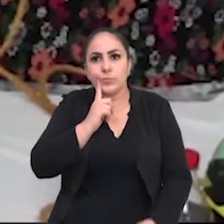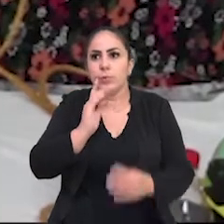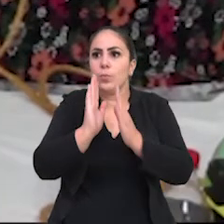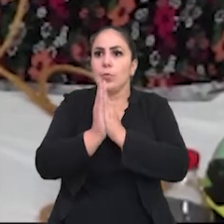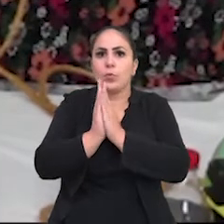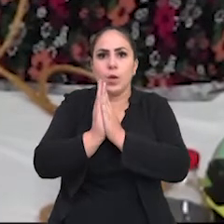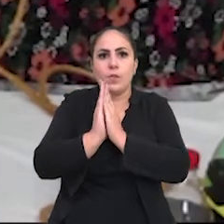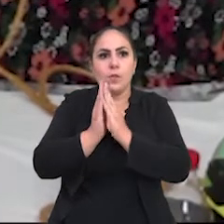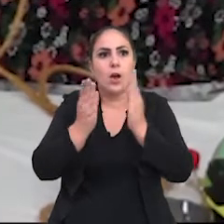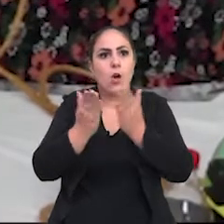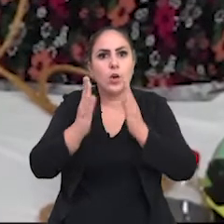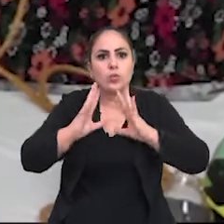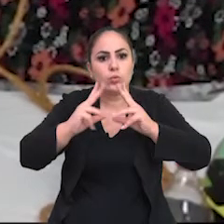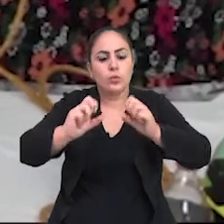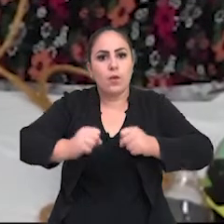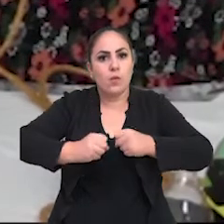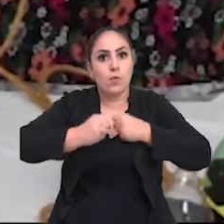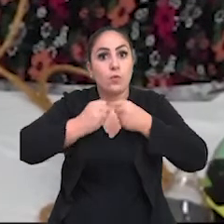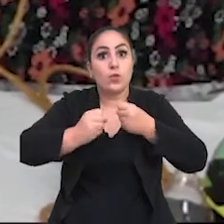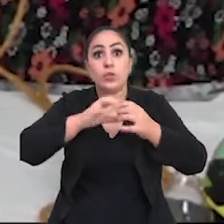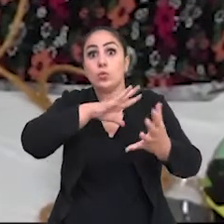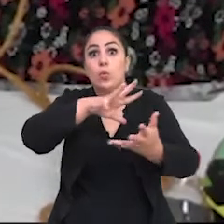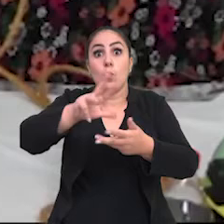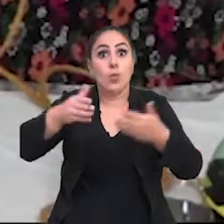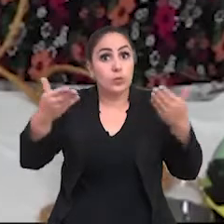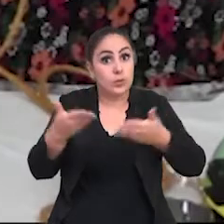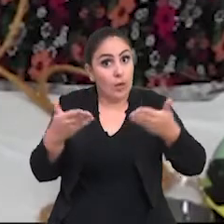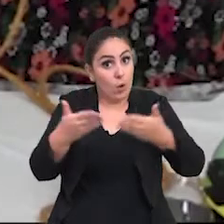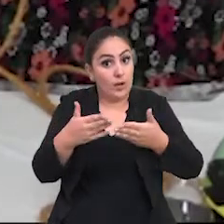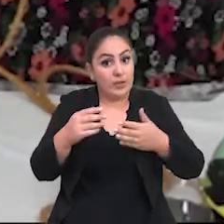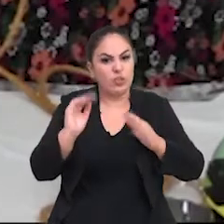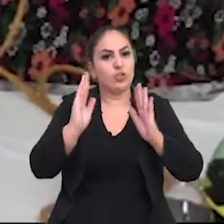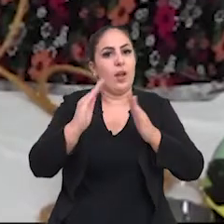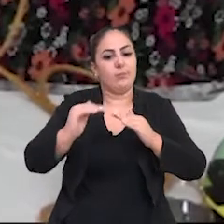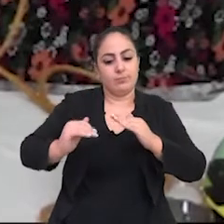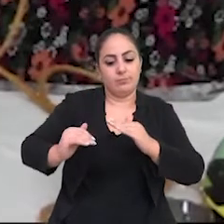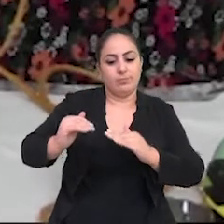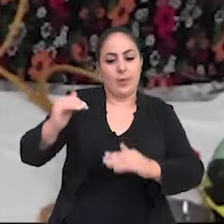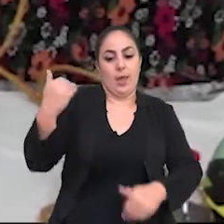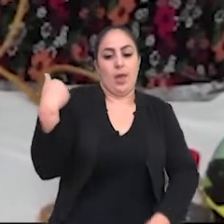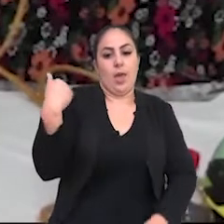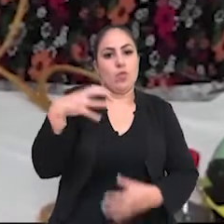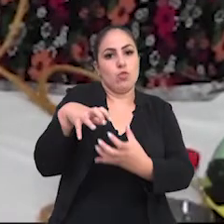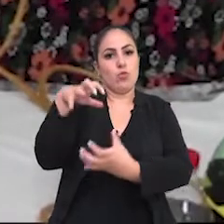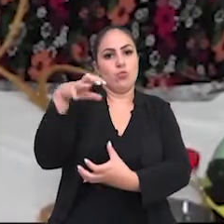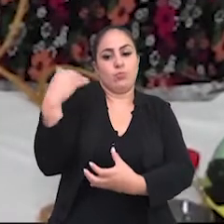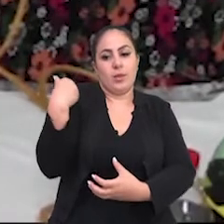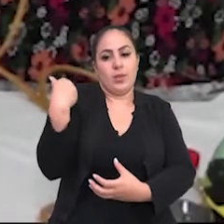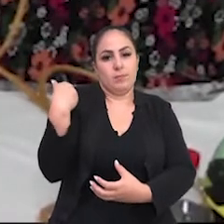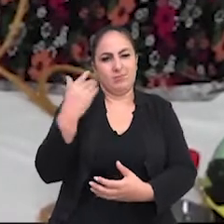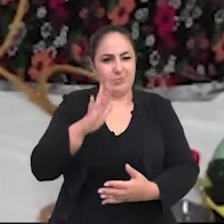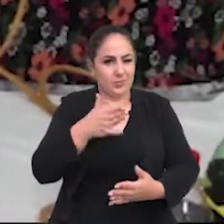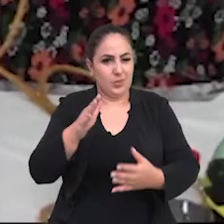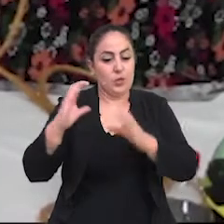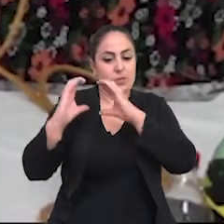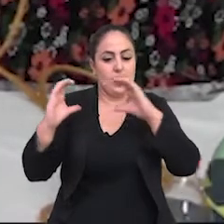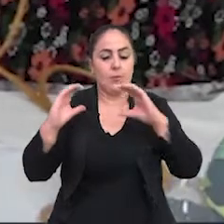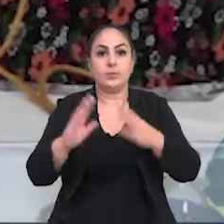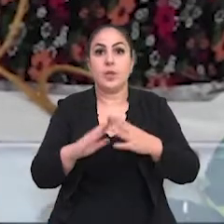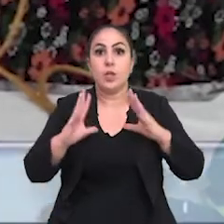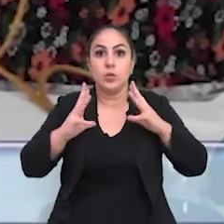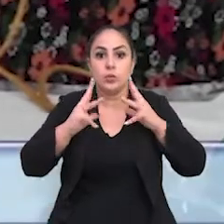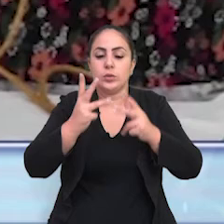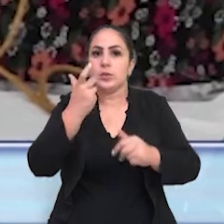Por favor, gente, coloca toda a força do mundo agora, certo? E então, as crianças